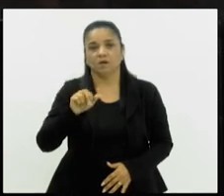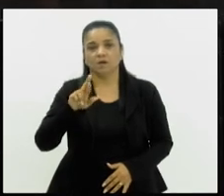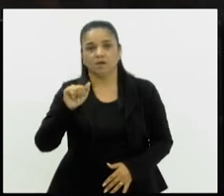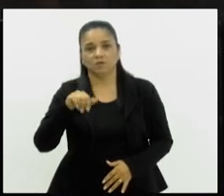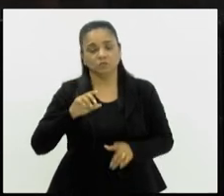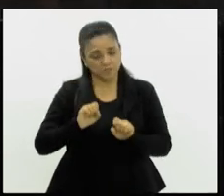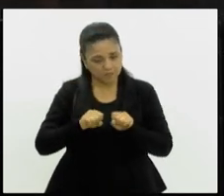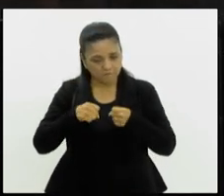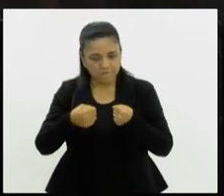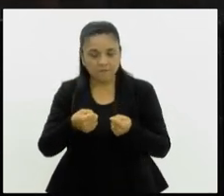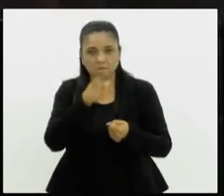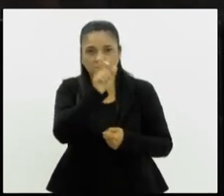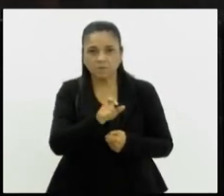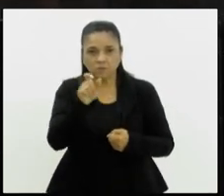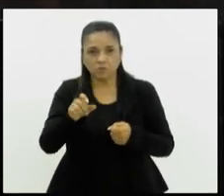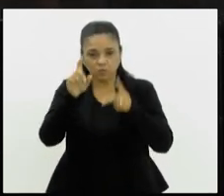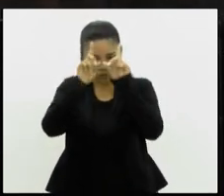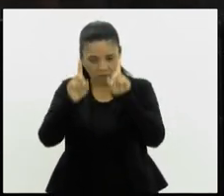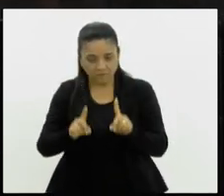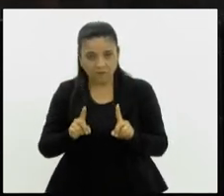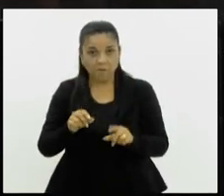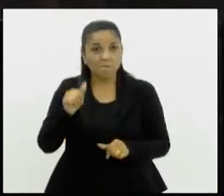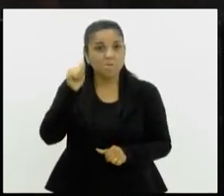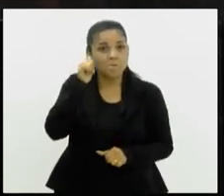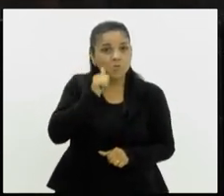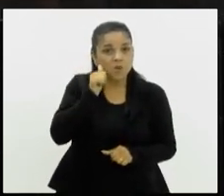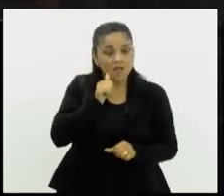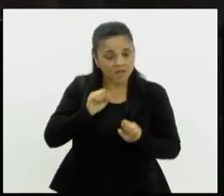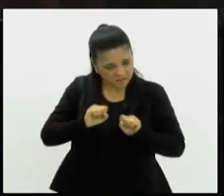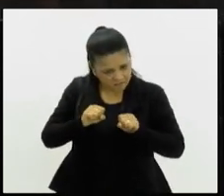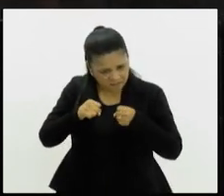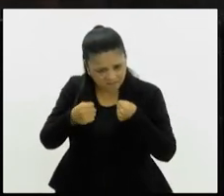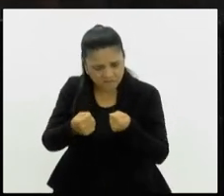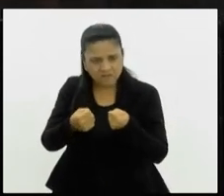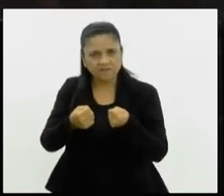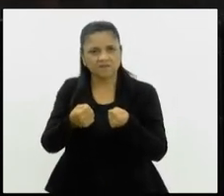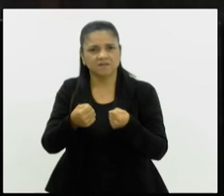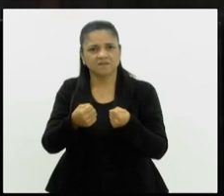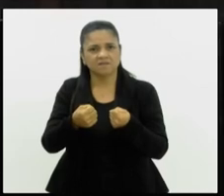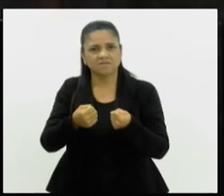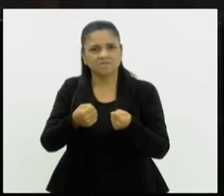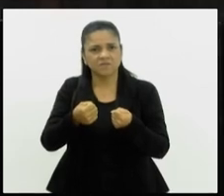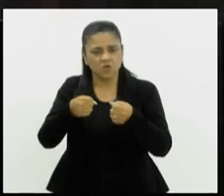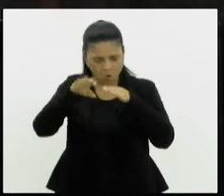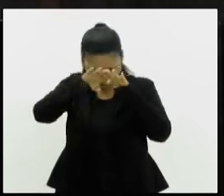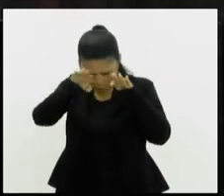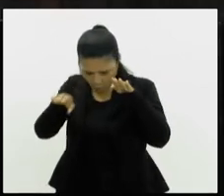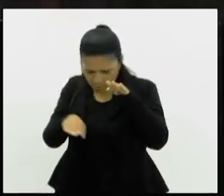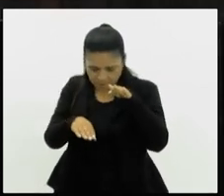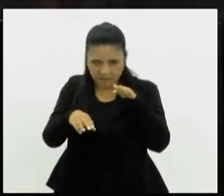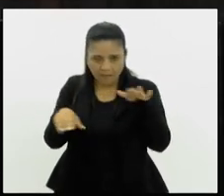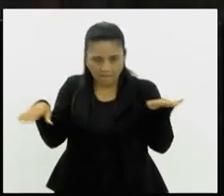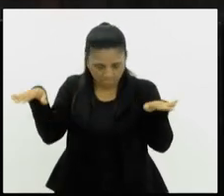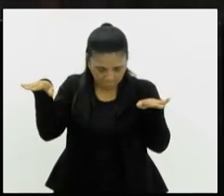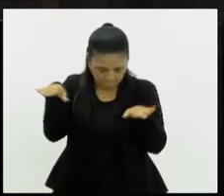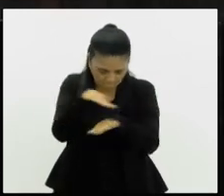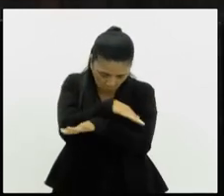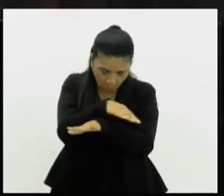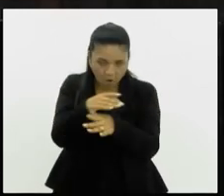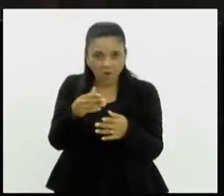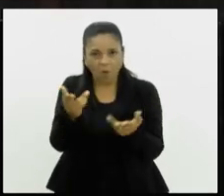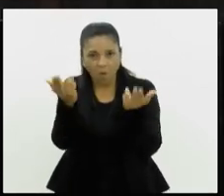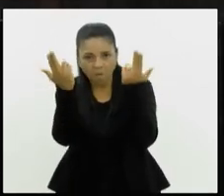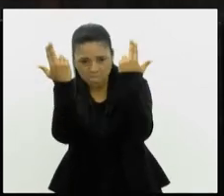com deficiência, defender as mulheres que são cada vez mais oprimidas e reprimidas e sendo